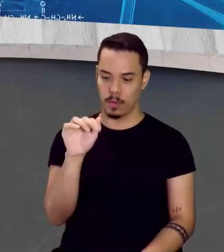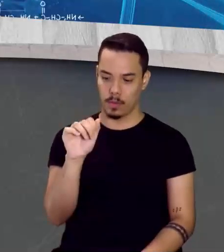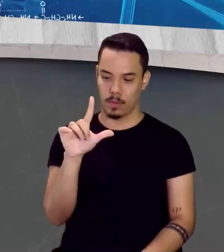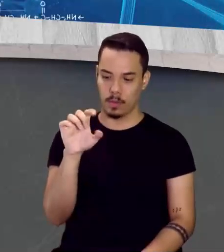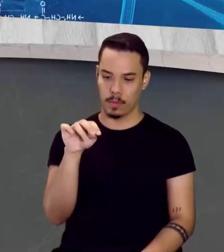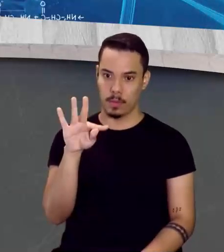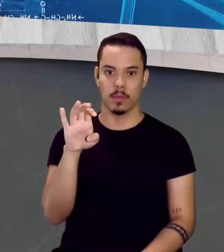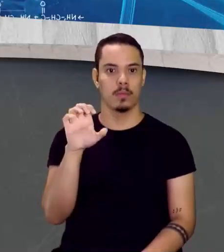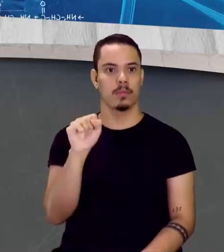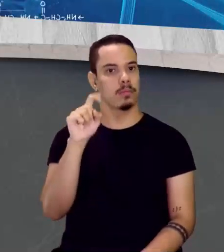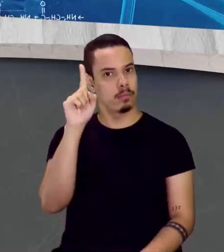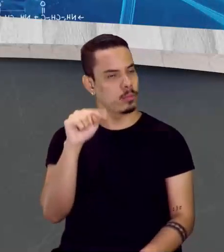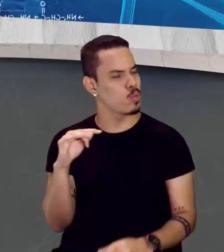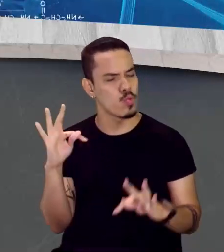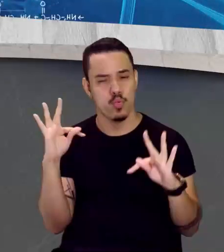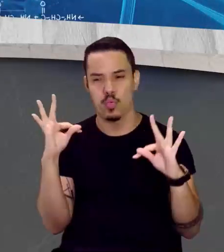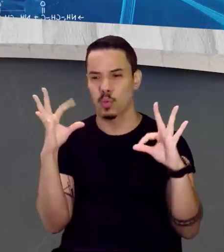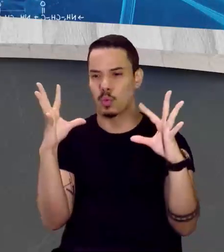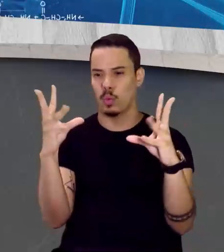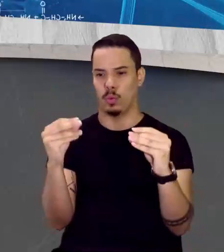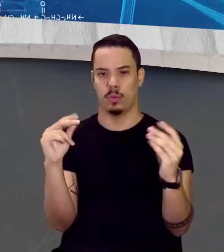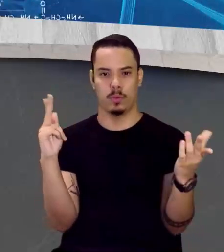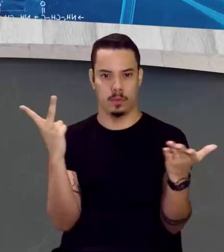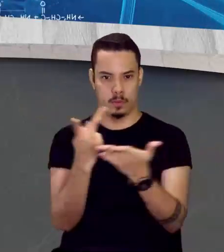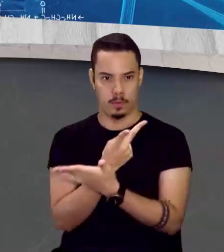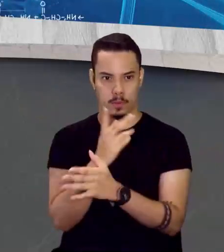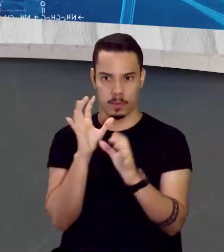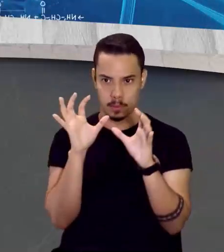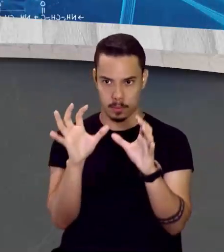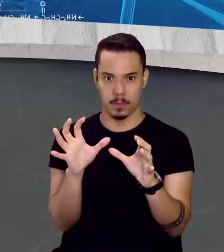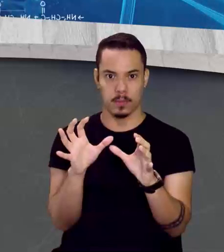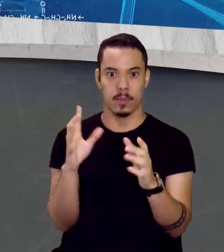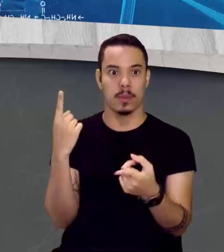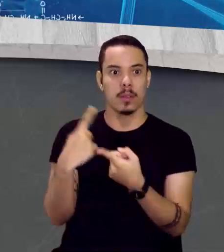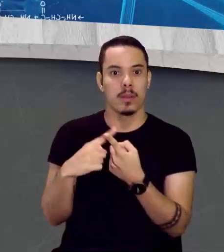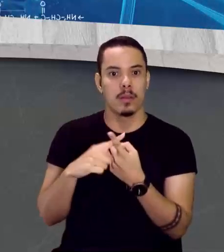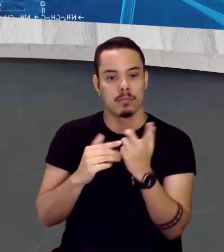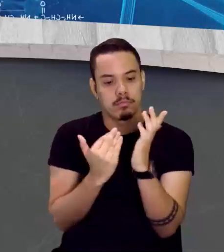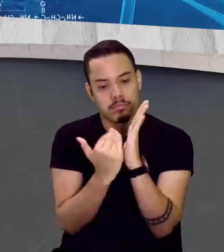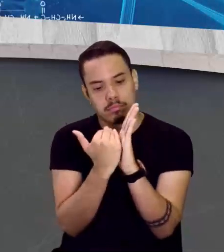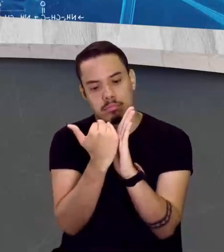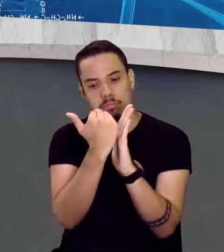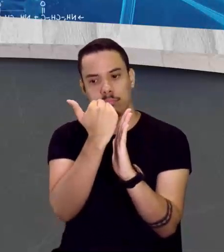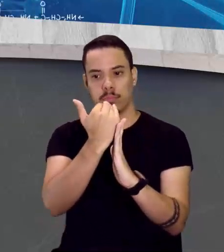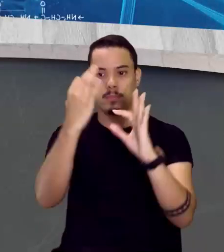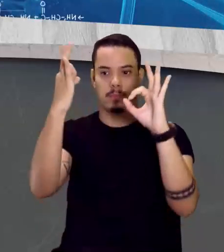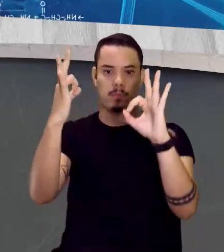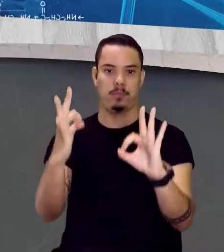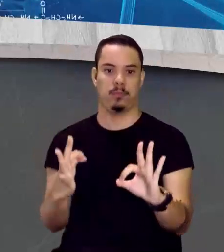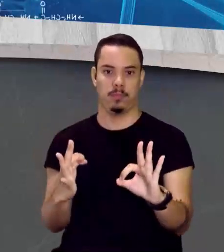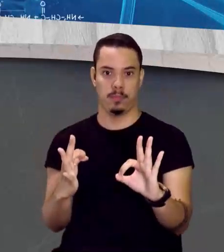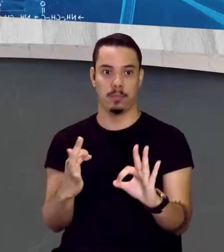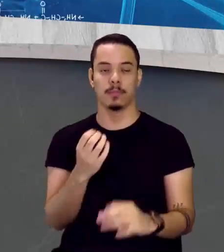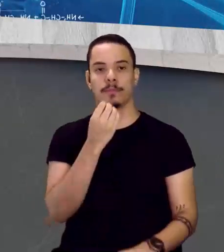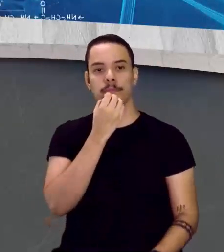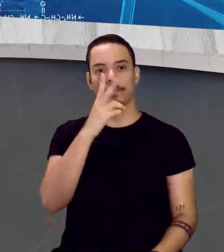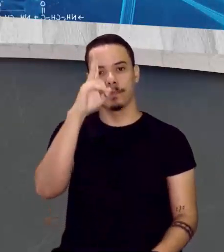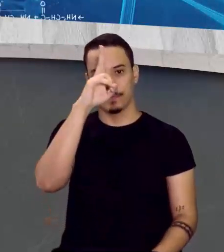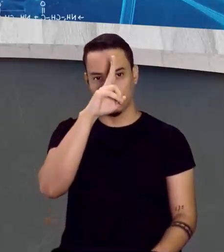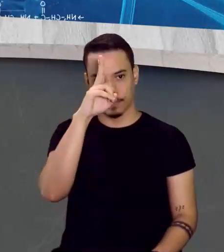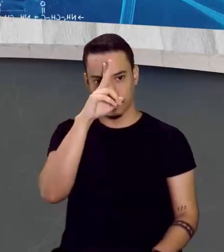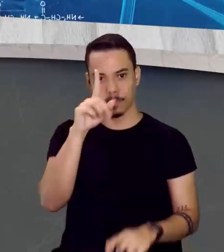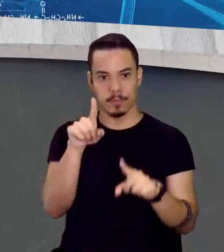covalentes. Todas elas que acontecem por emparelhamento. E é bom lembrar que esses